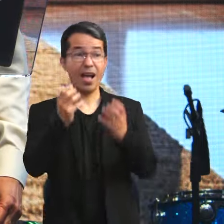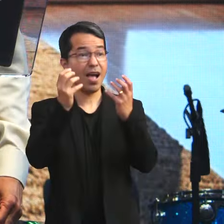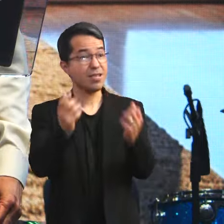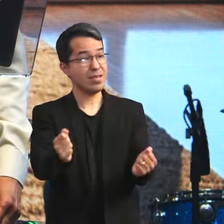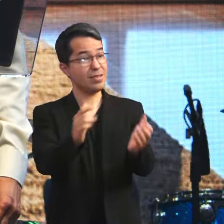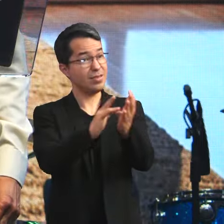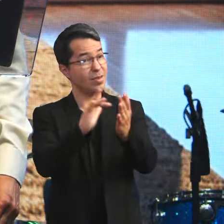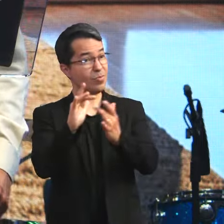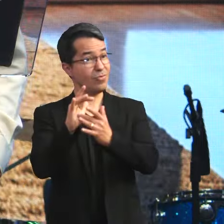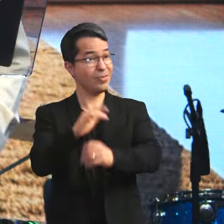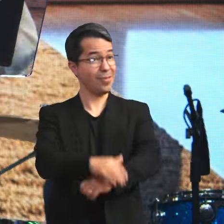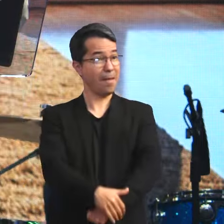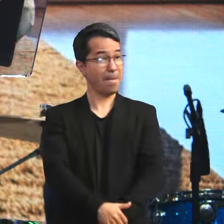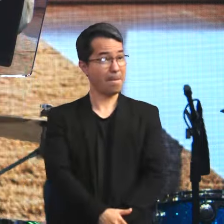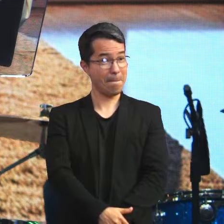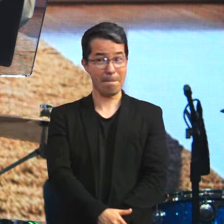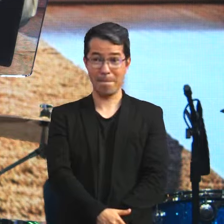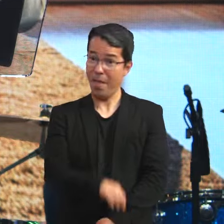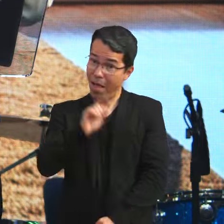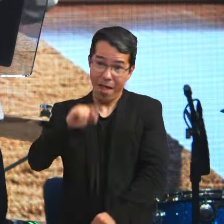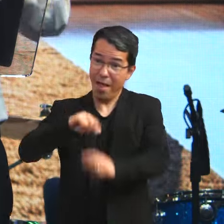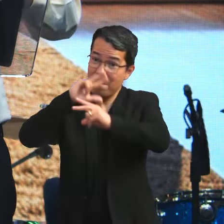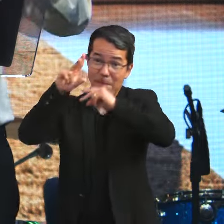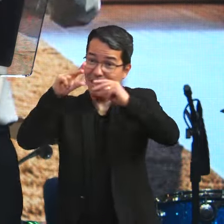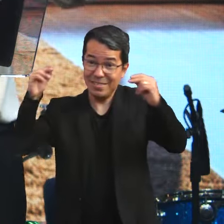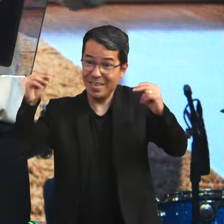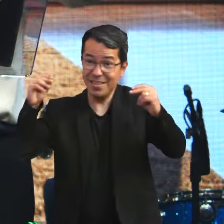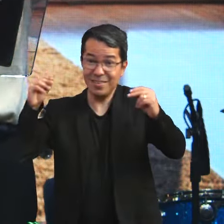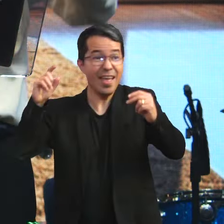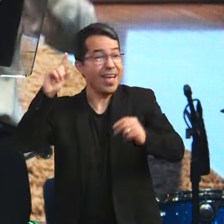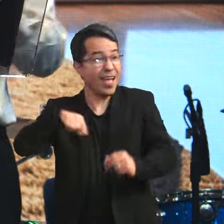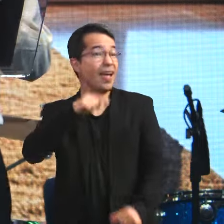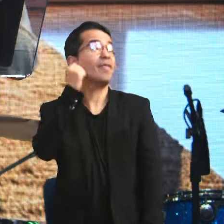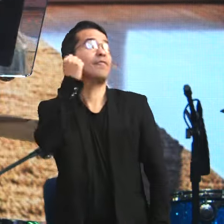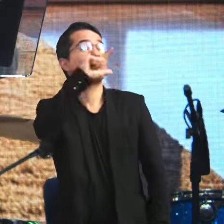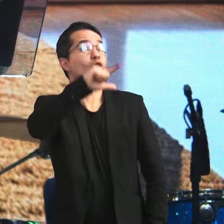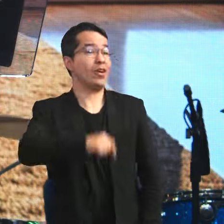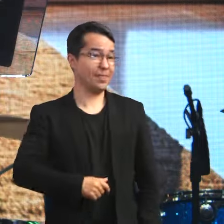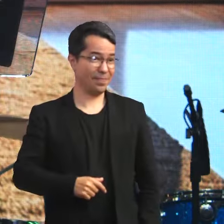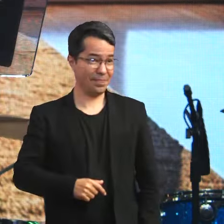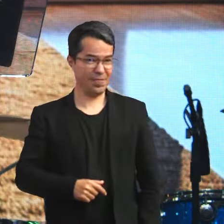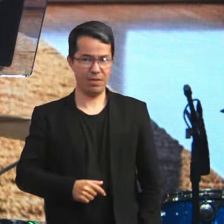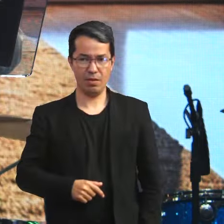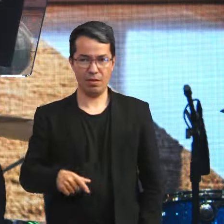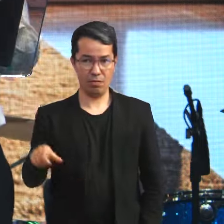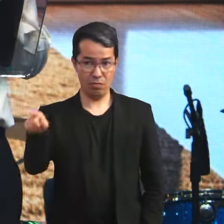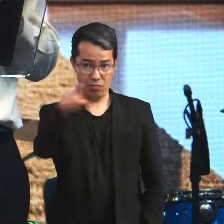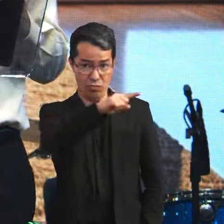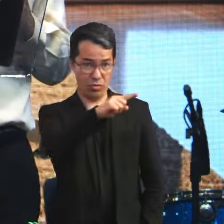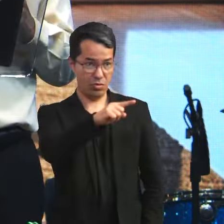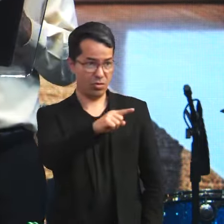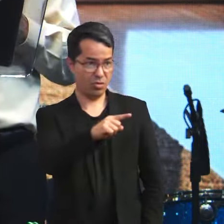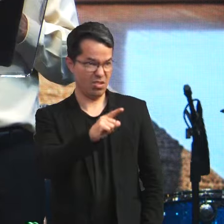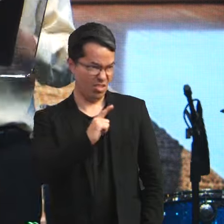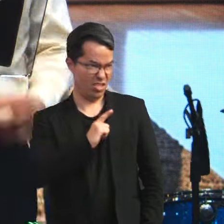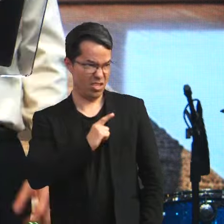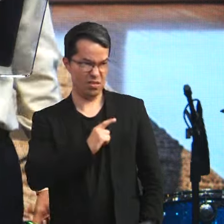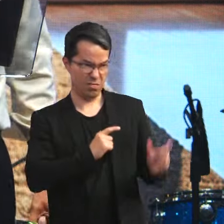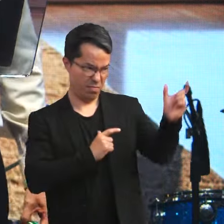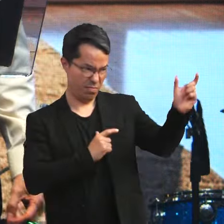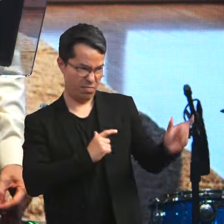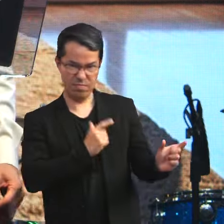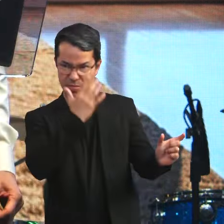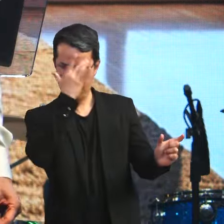para Jesus poric vi sacrificaria